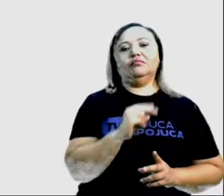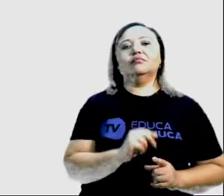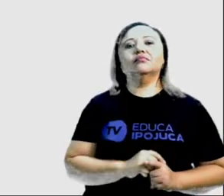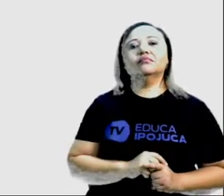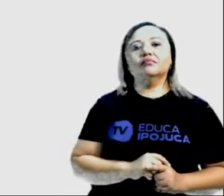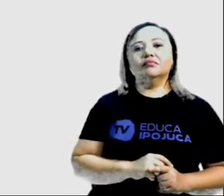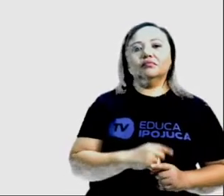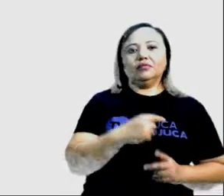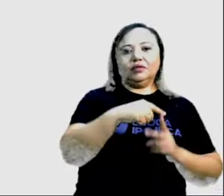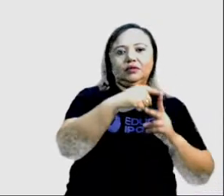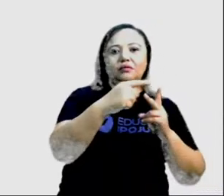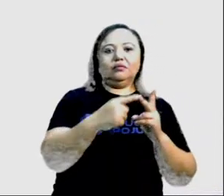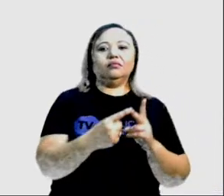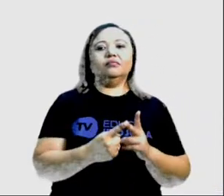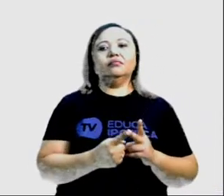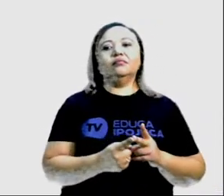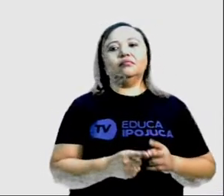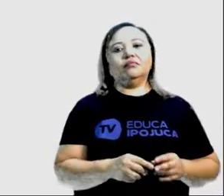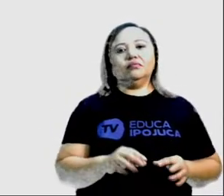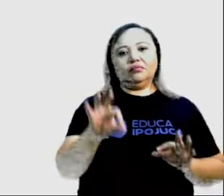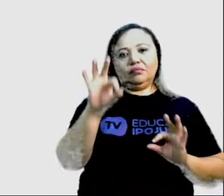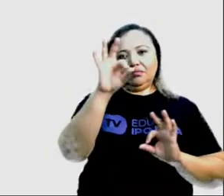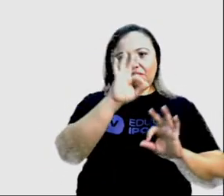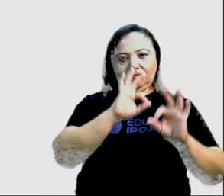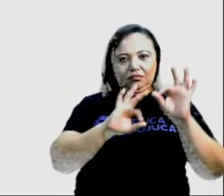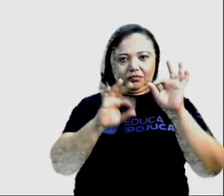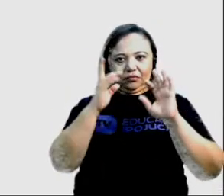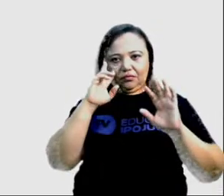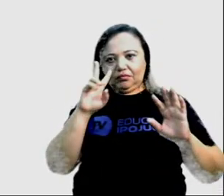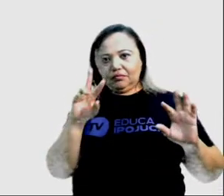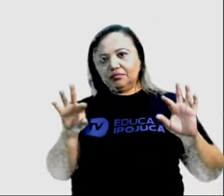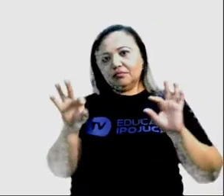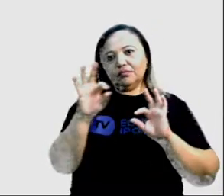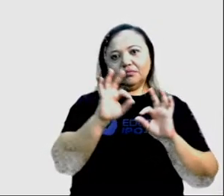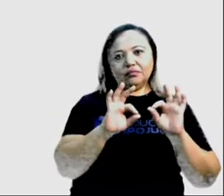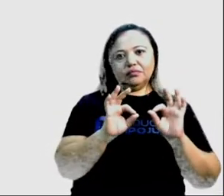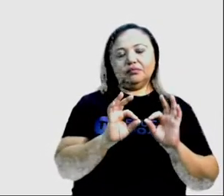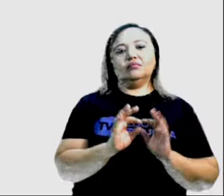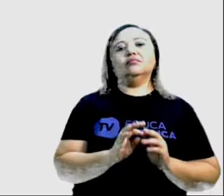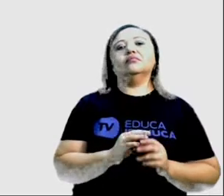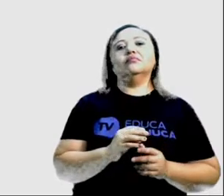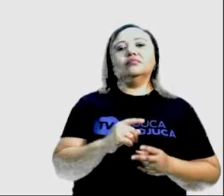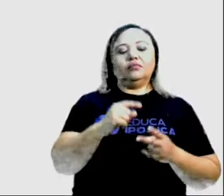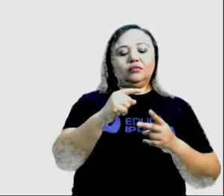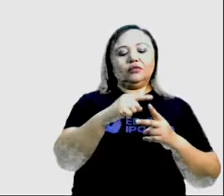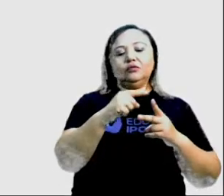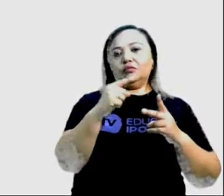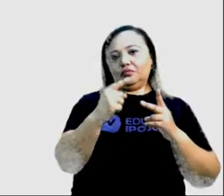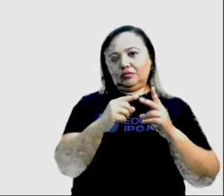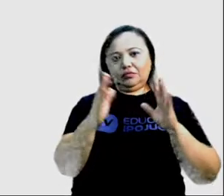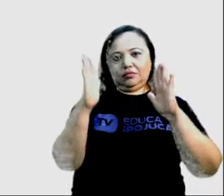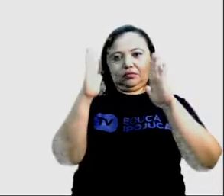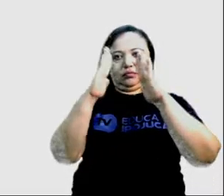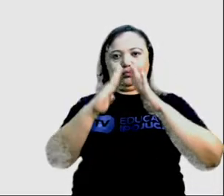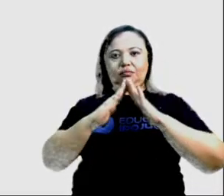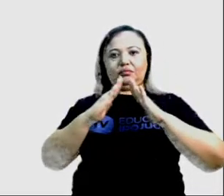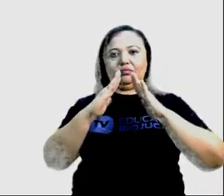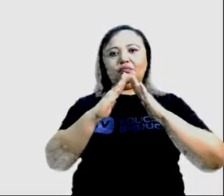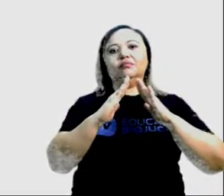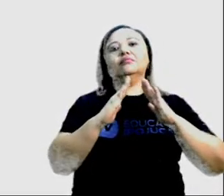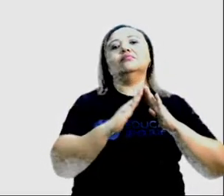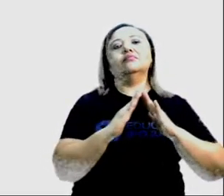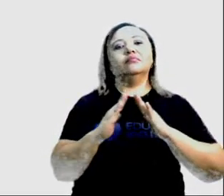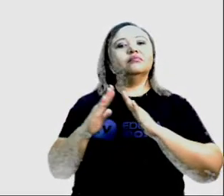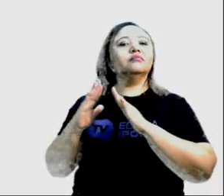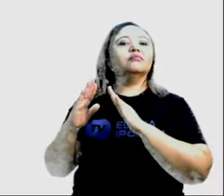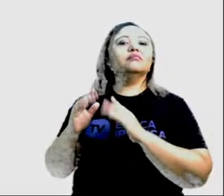aqui as peças que ele foi composto, que são duas casinhas, né? Olha aqui,